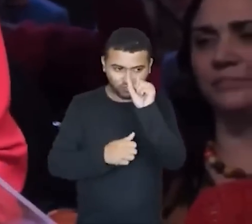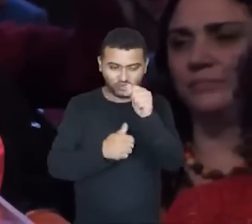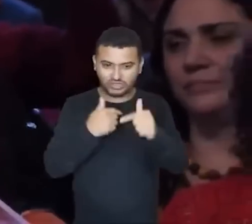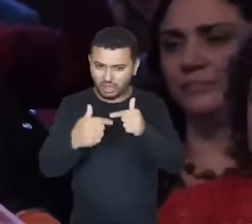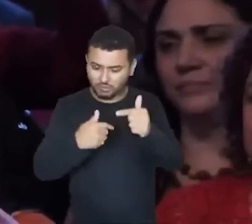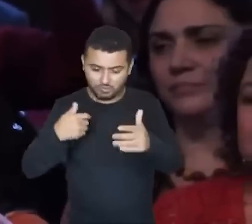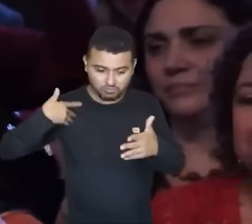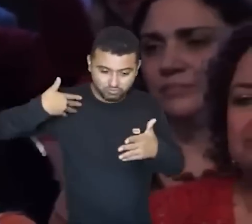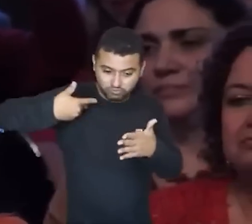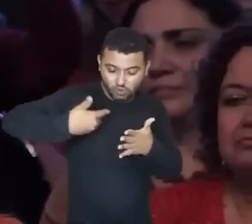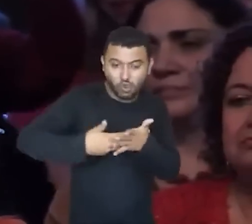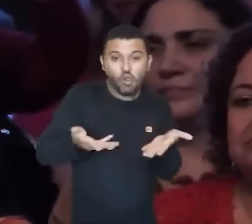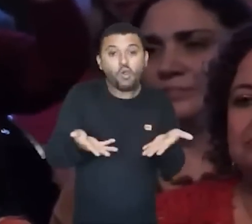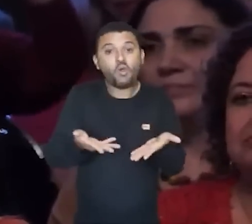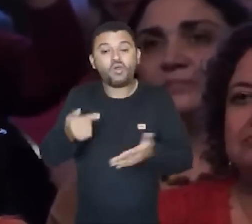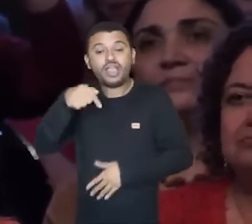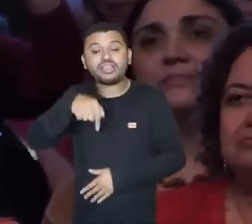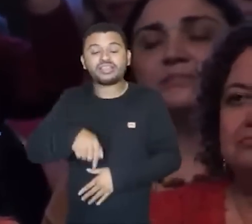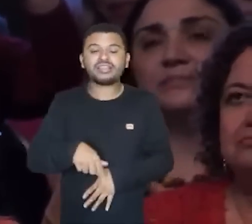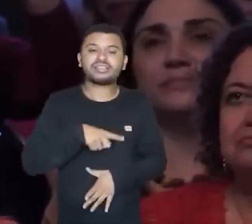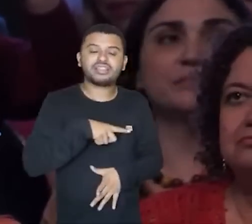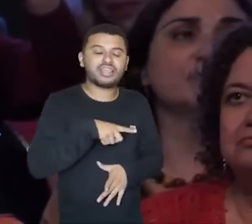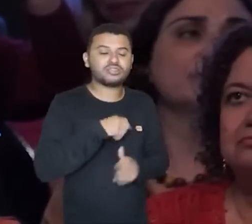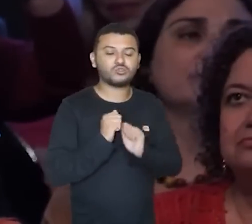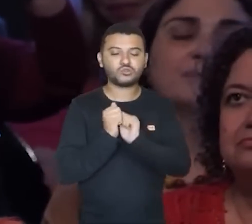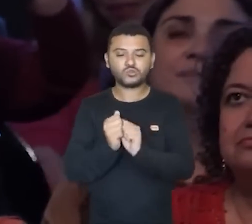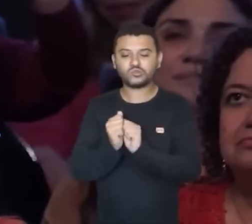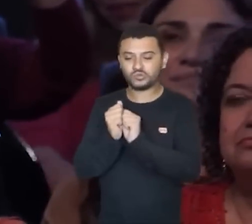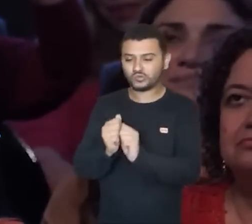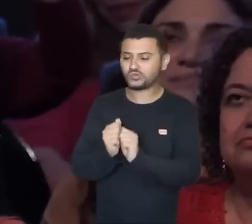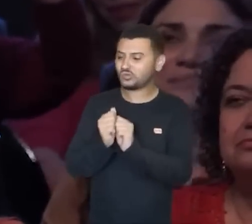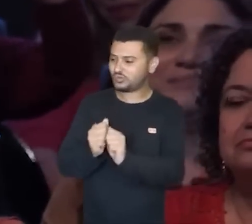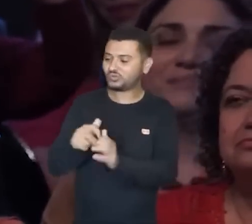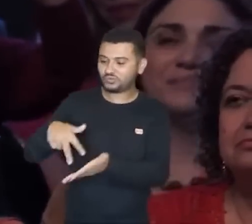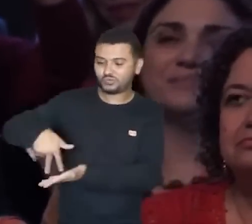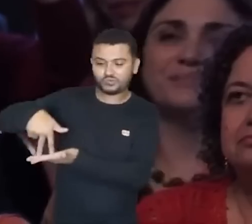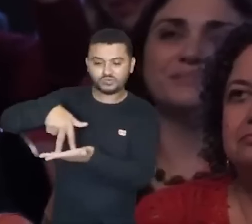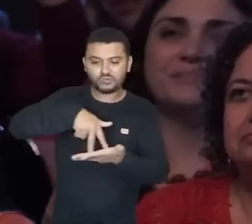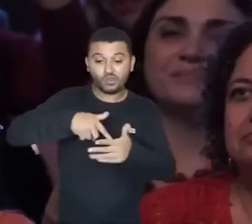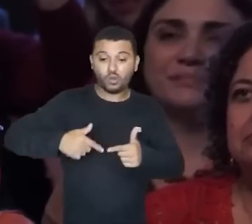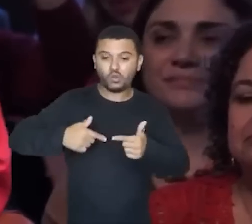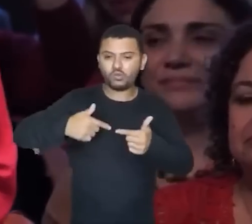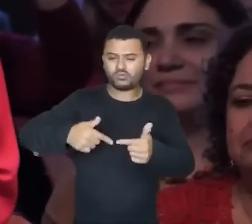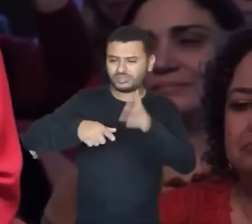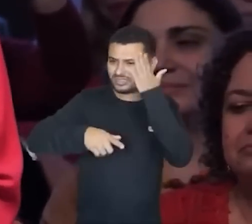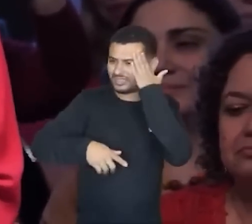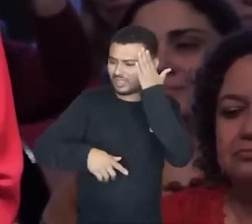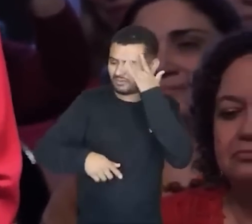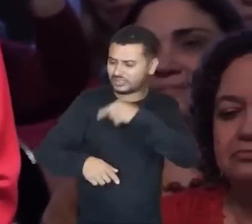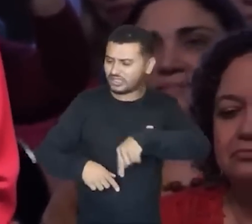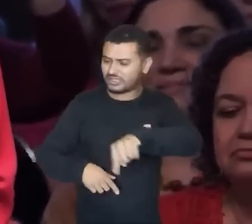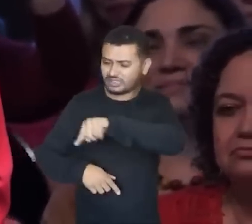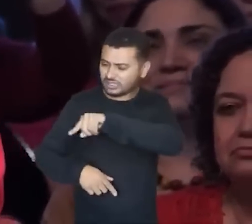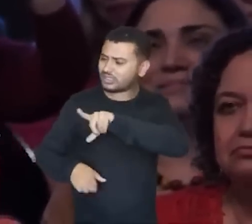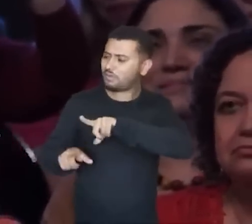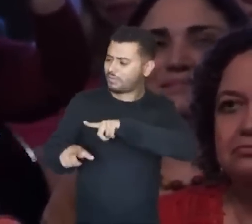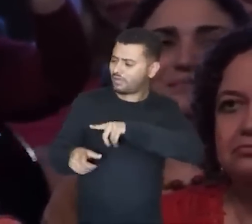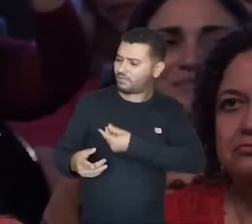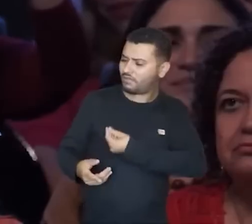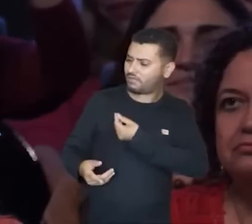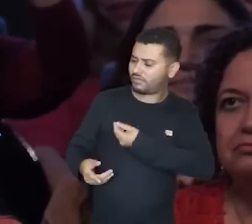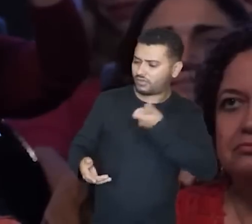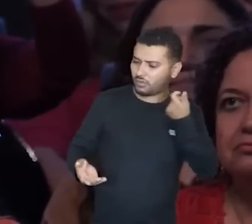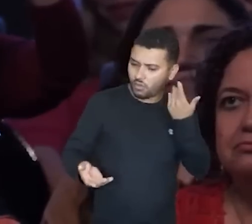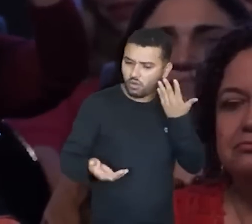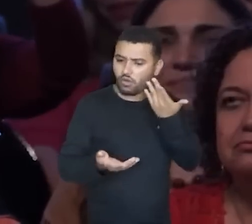estão conosco, dividindo esse palco e dividindo as nossas lutas. Vocês fazem parte dessa história, da história do Partido